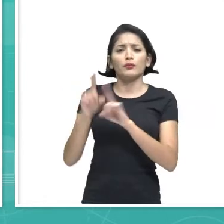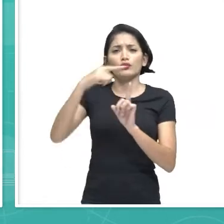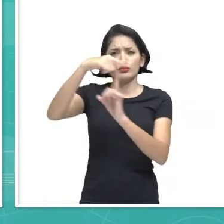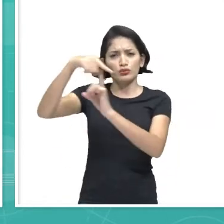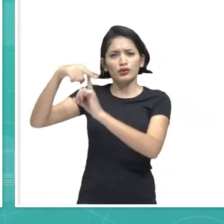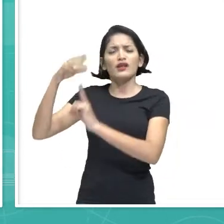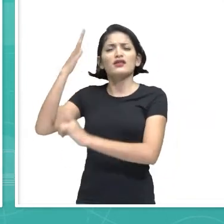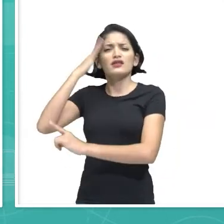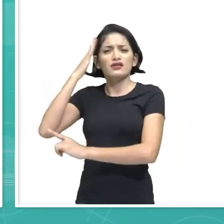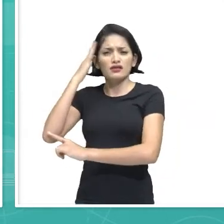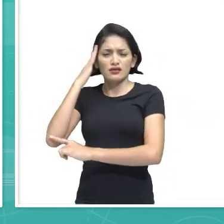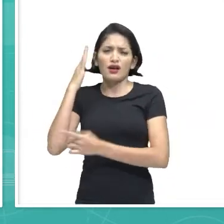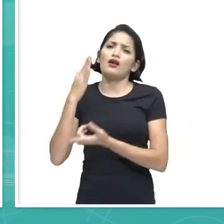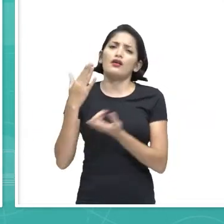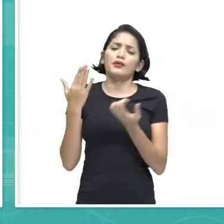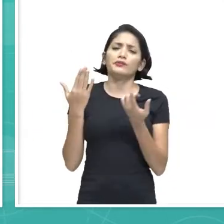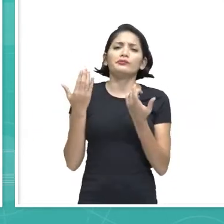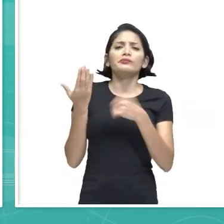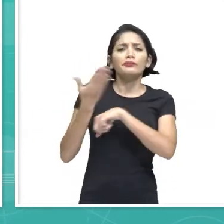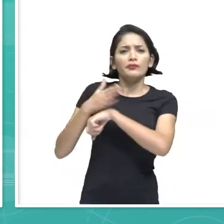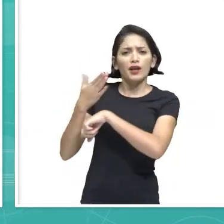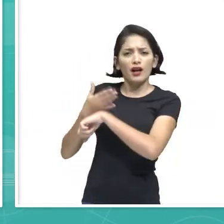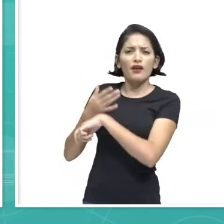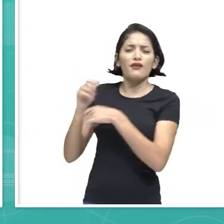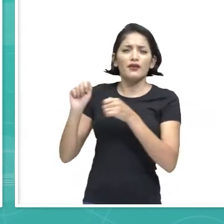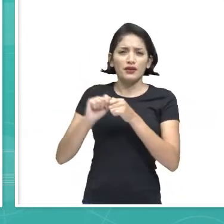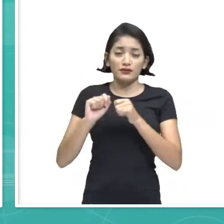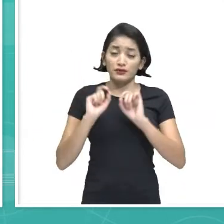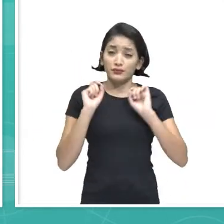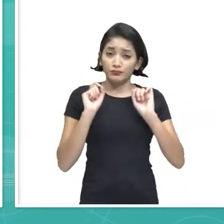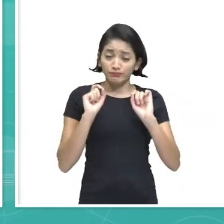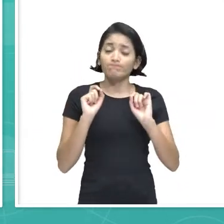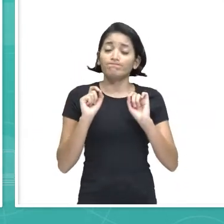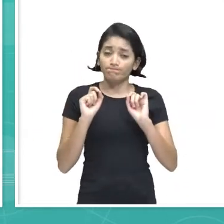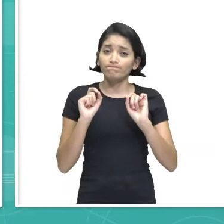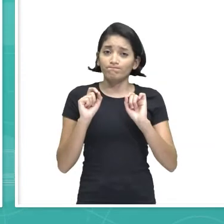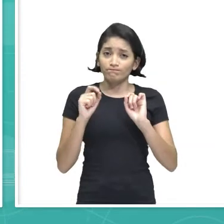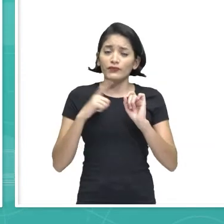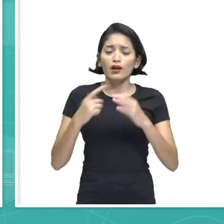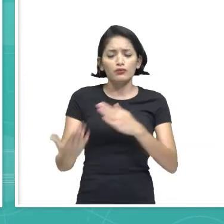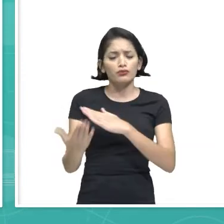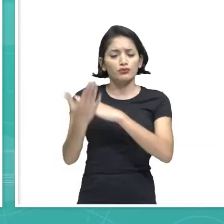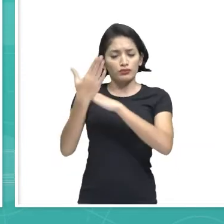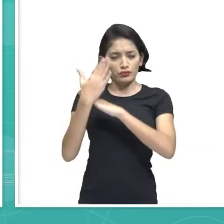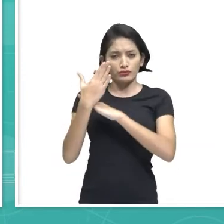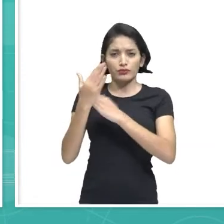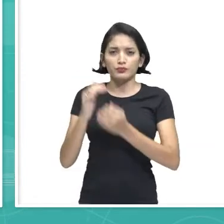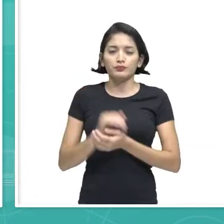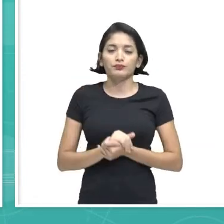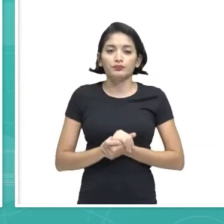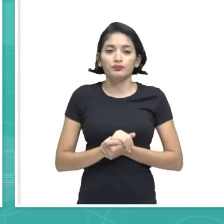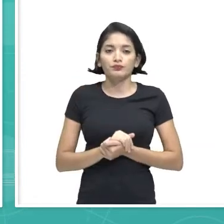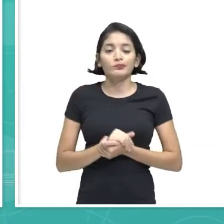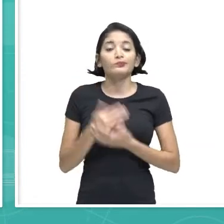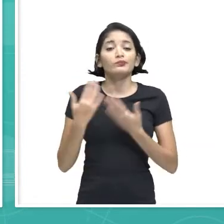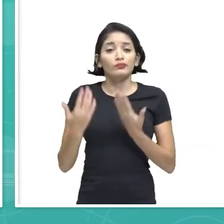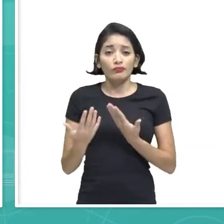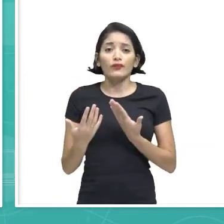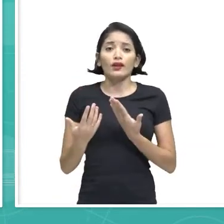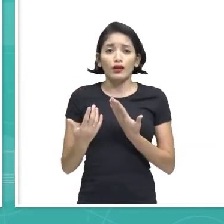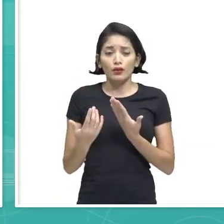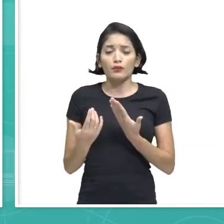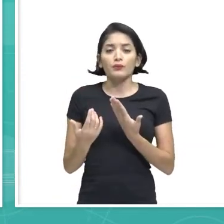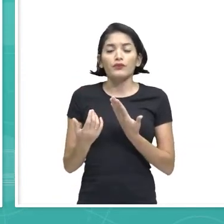todo tipo de atividade, quando a gente se propõe a fazer, né, a gente vai ter um benefício. Da hidroginástica, para aquelas pessoas